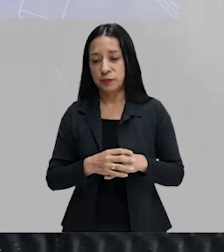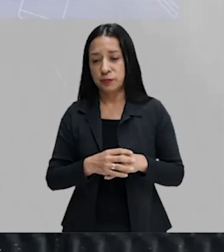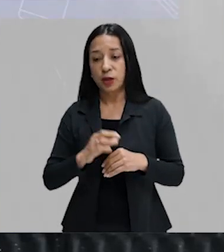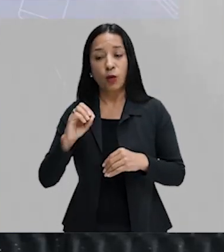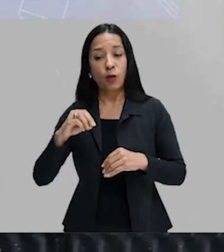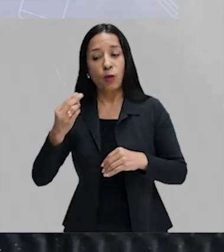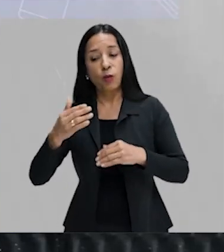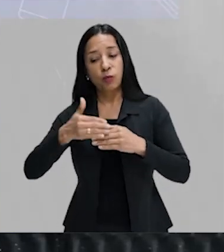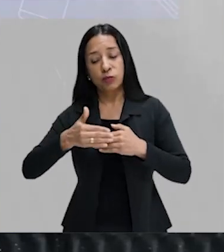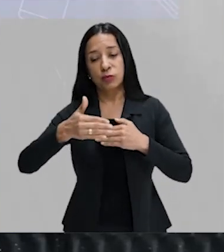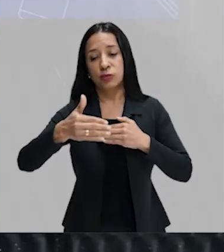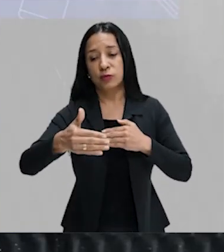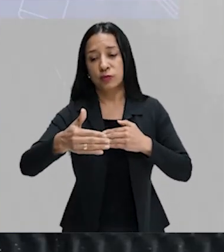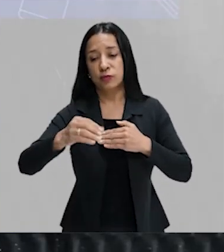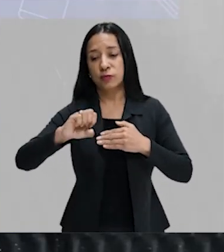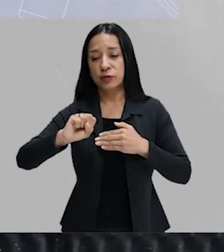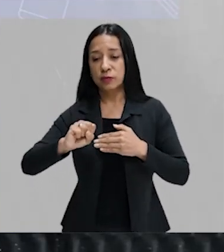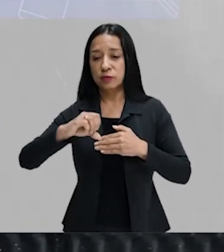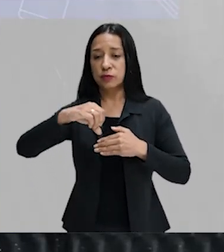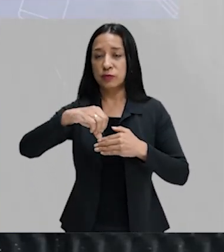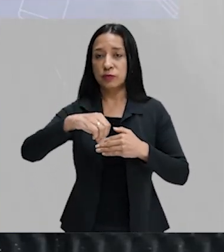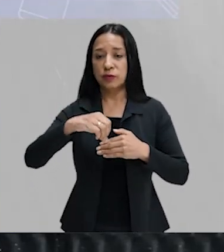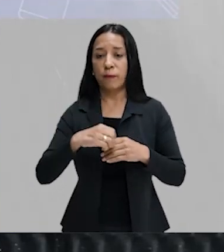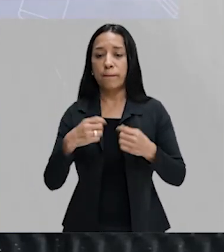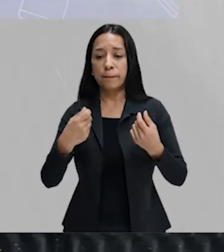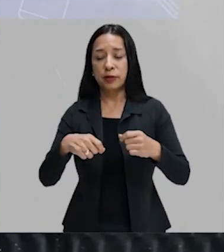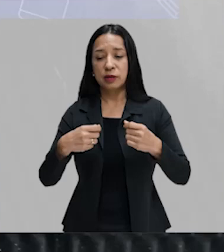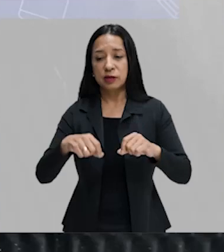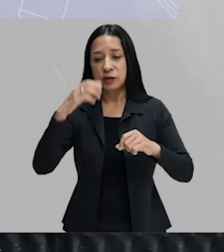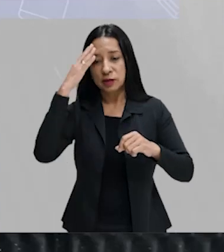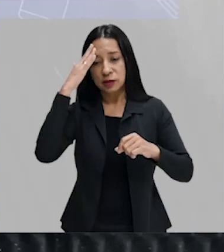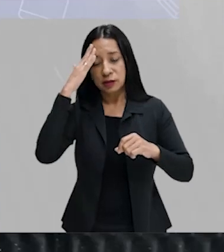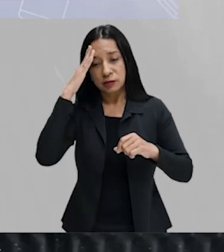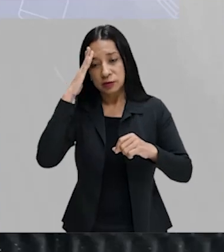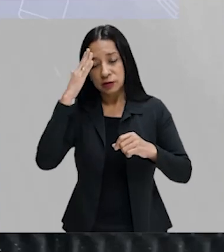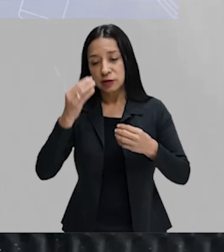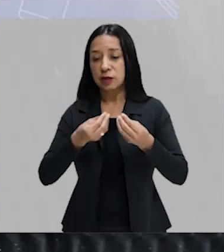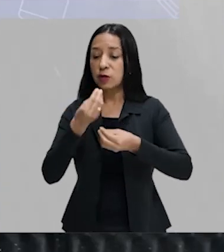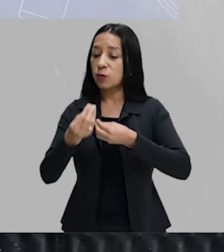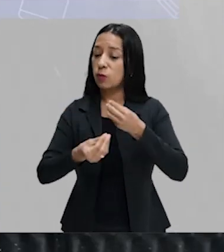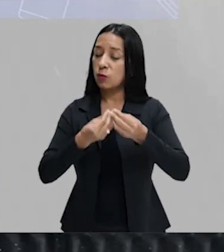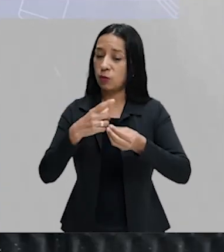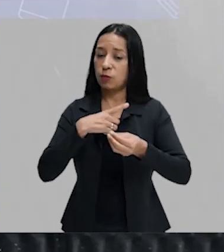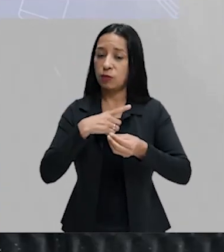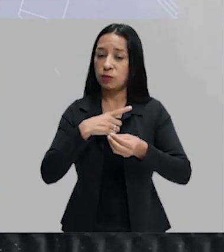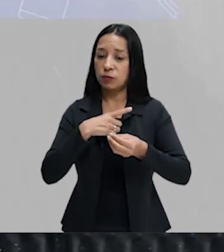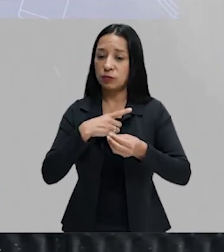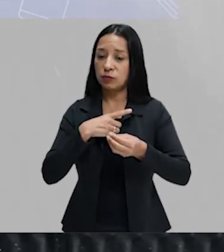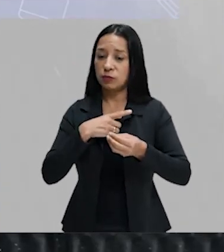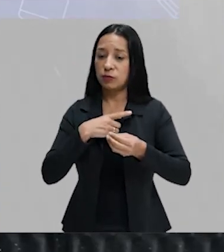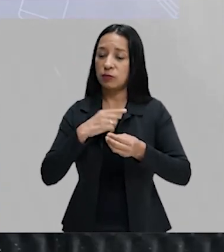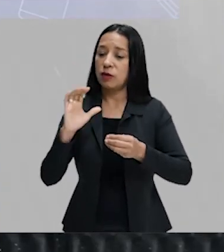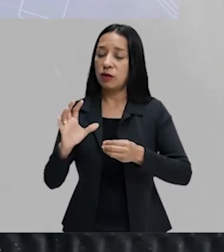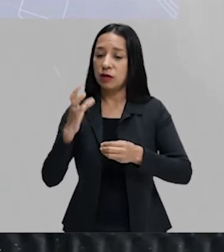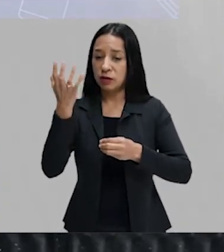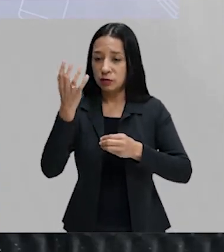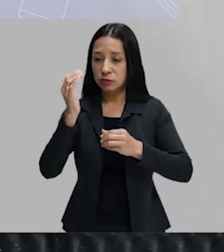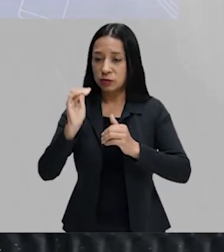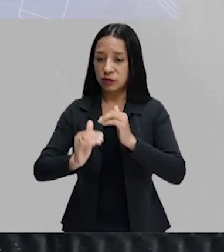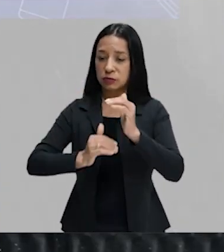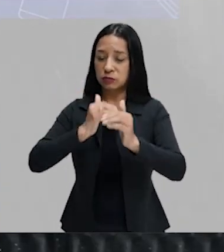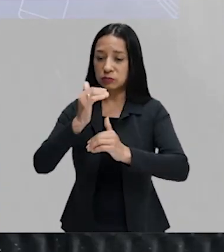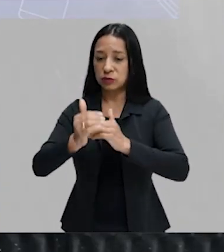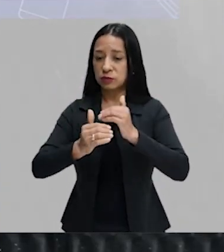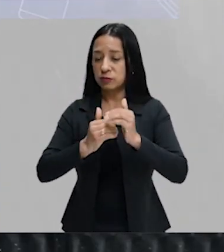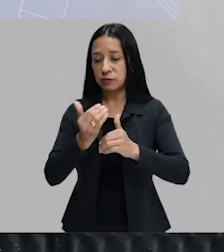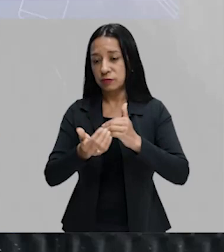Então, a gente precisa entender um pouco como é que ocorre o desenvolvimento embrionário. Vamos lembrar que durante a